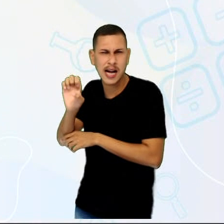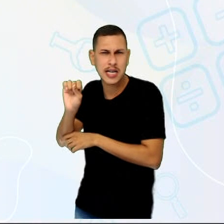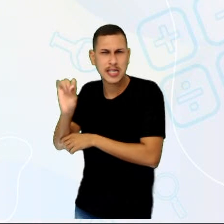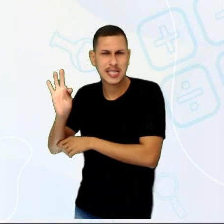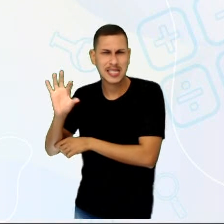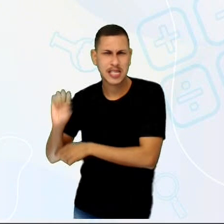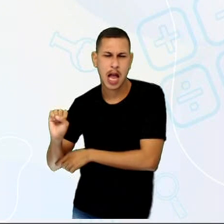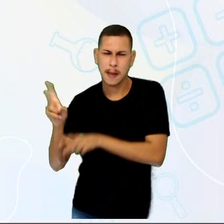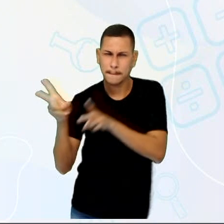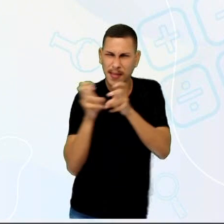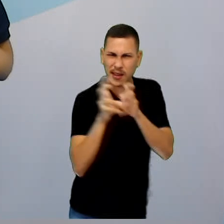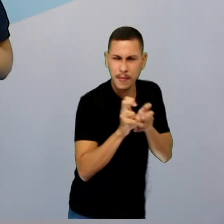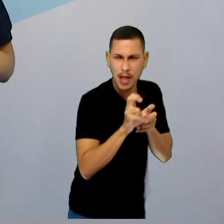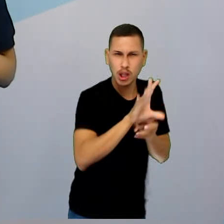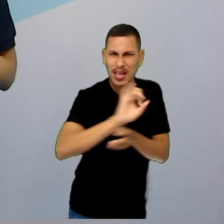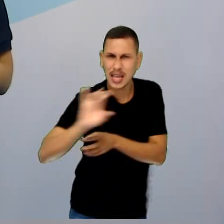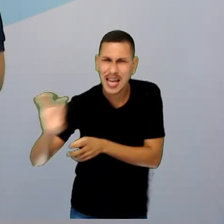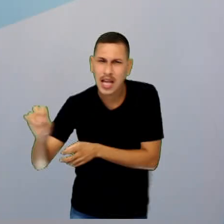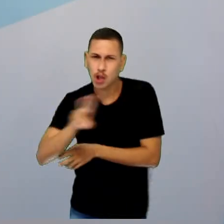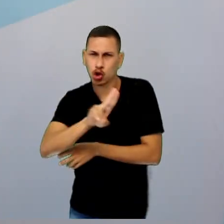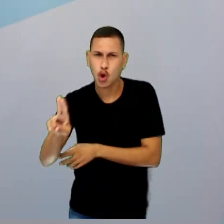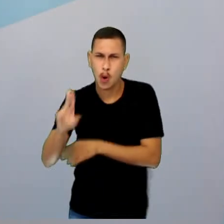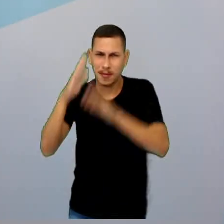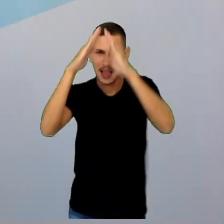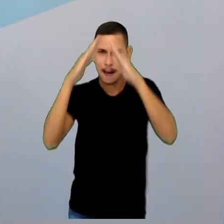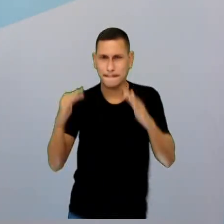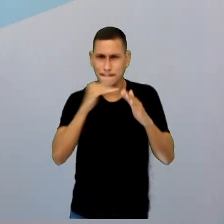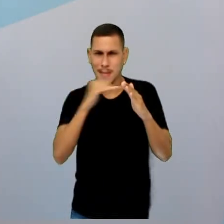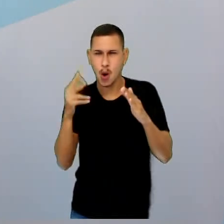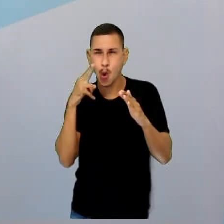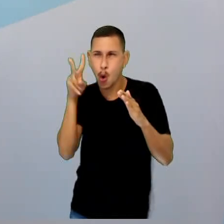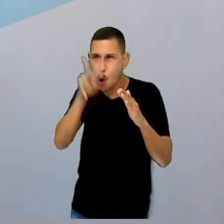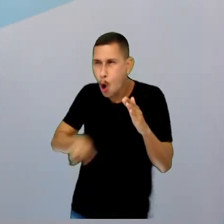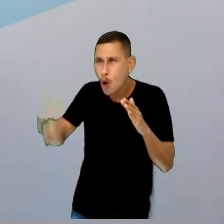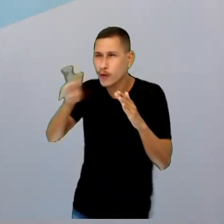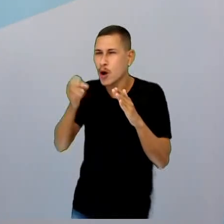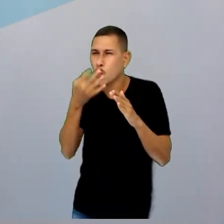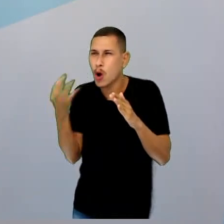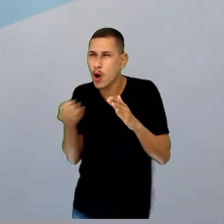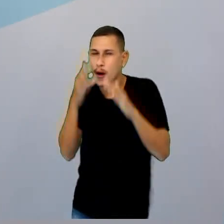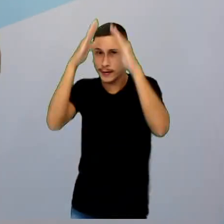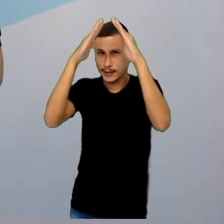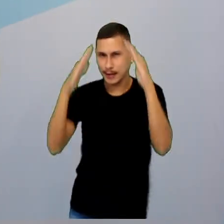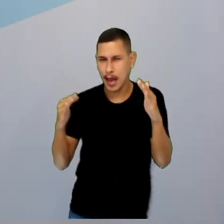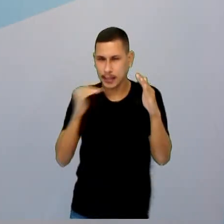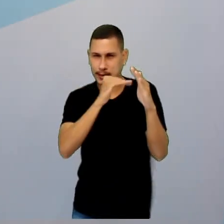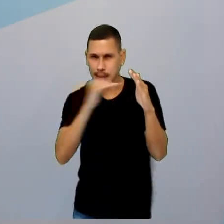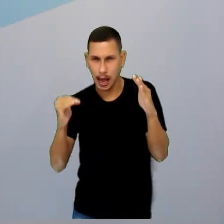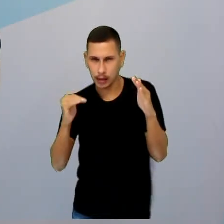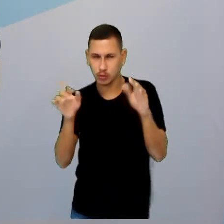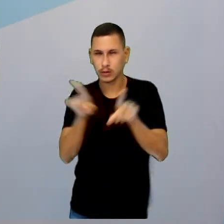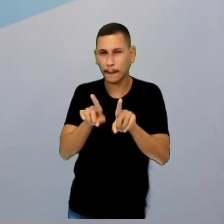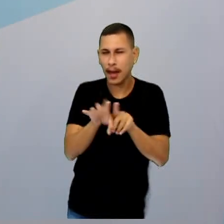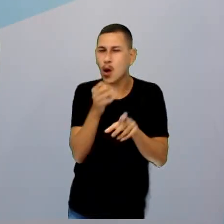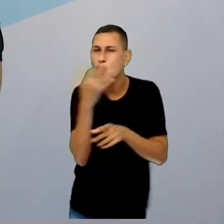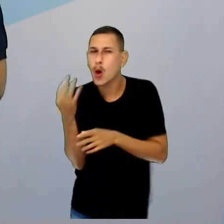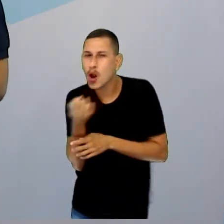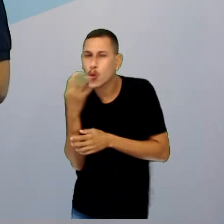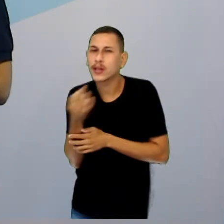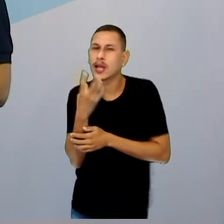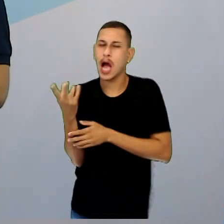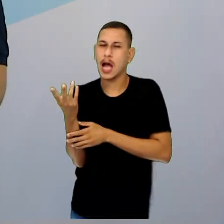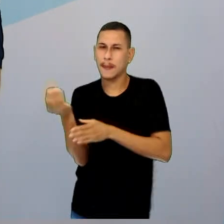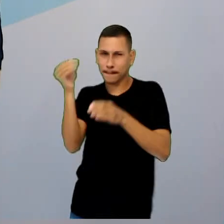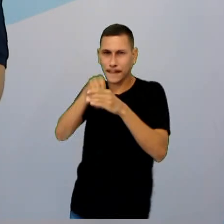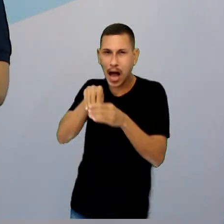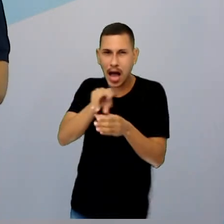gente já viu que para dar nome às pirâmides, eu vou olhar para os lados. E também vai depender dos lados essa quantidade desses elementos,